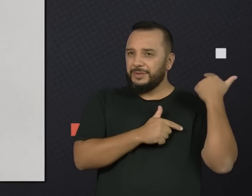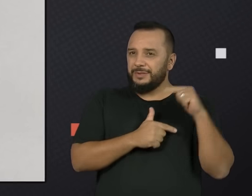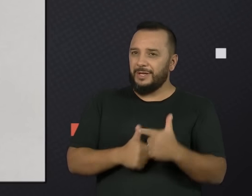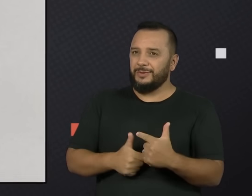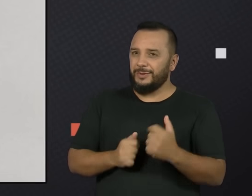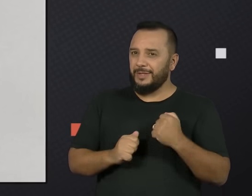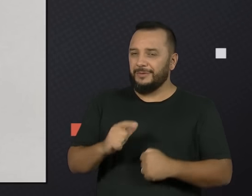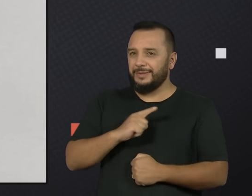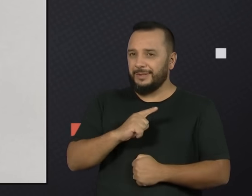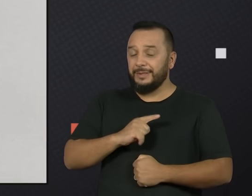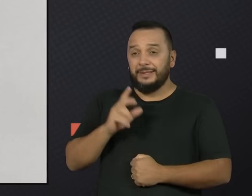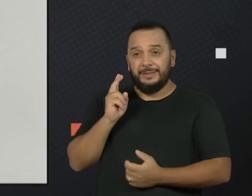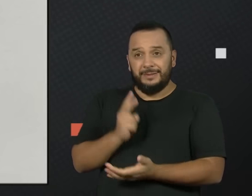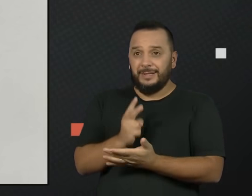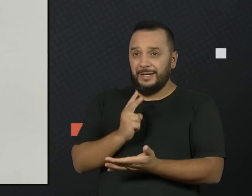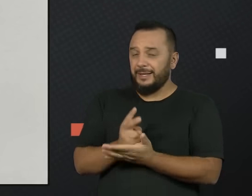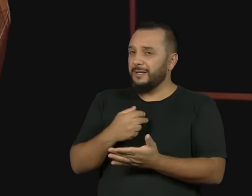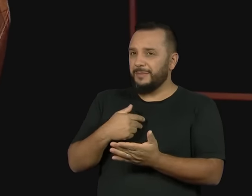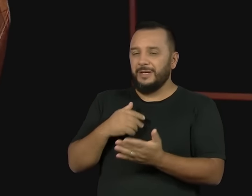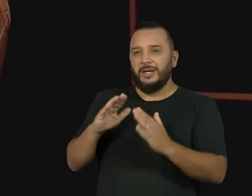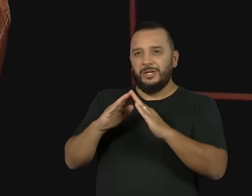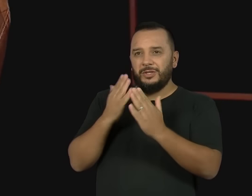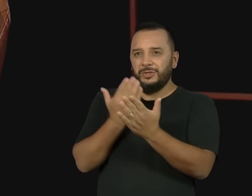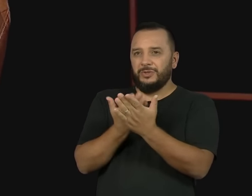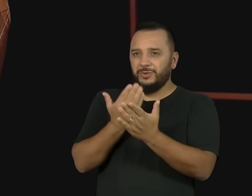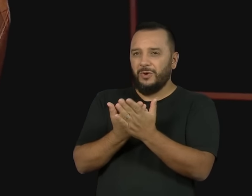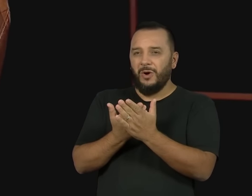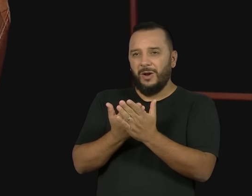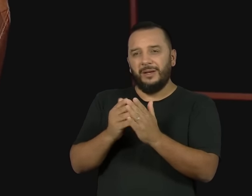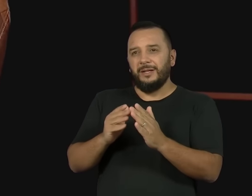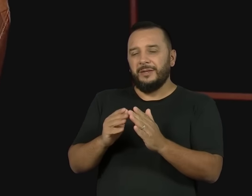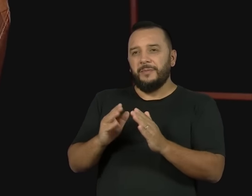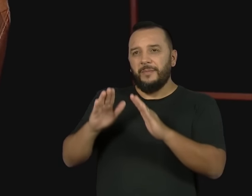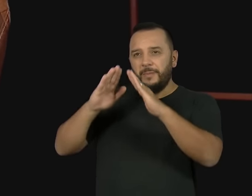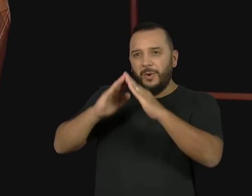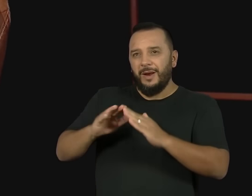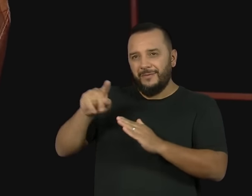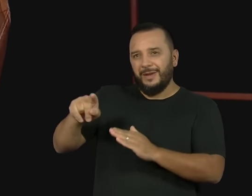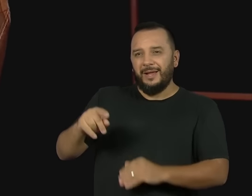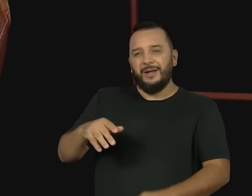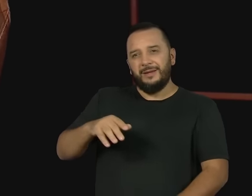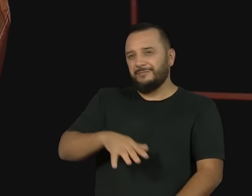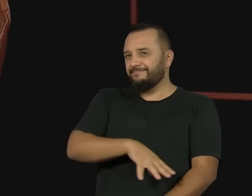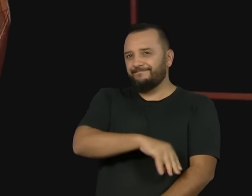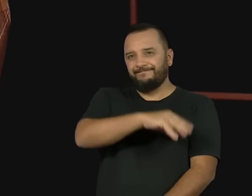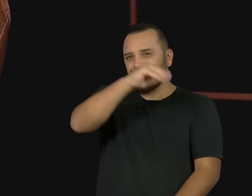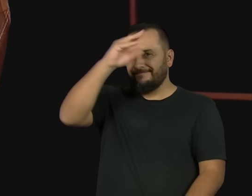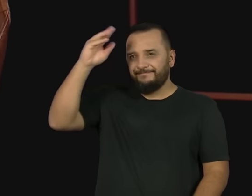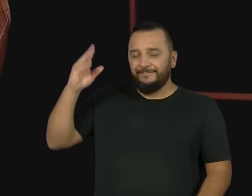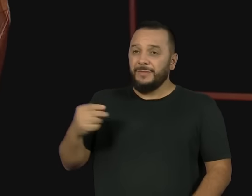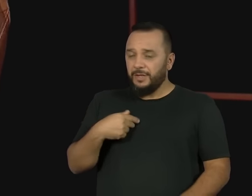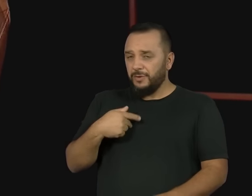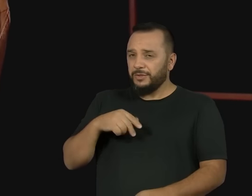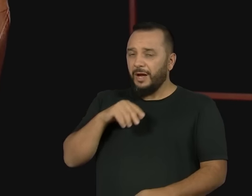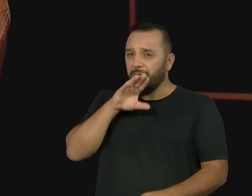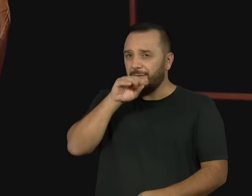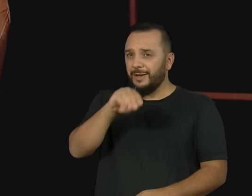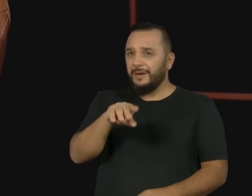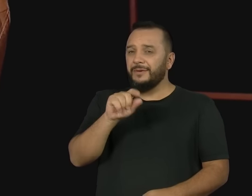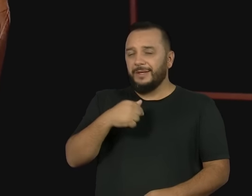tanto que ela sempre ficou em colégio interno, né, praticamente. Eu já falava francês desde pequeno, italiano e tal. A